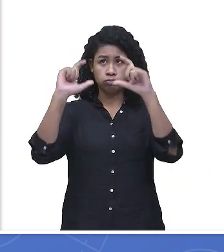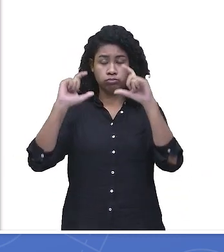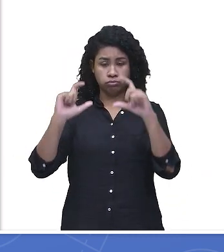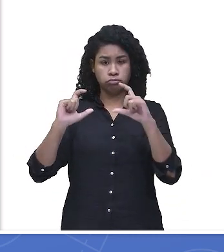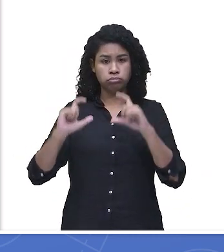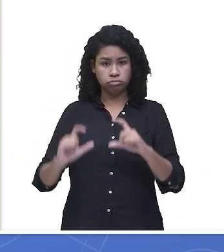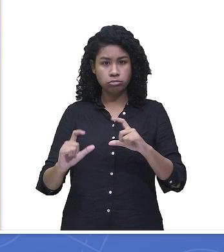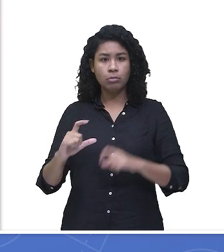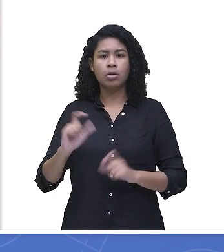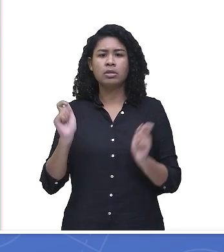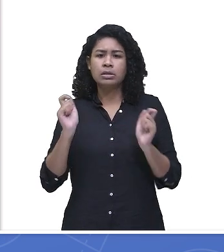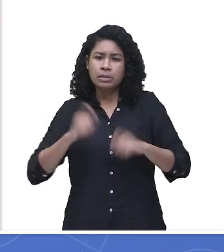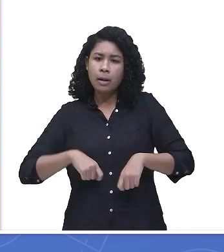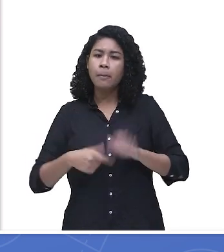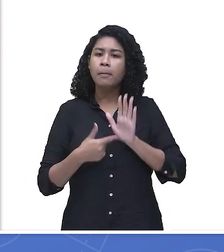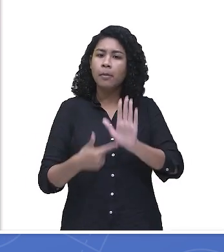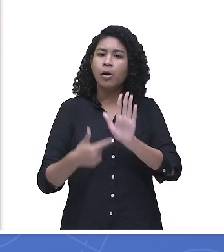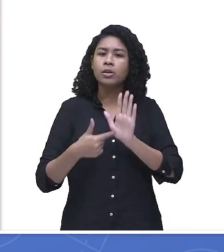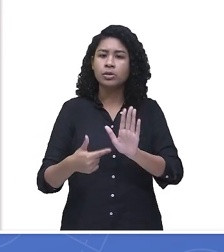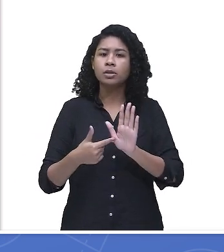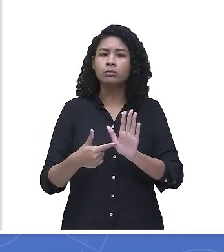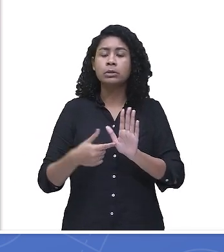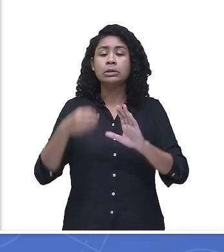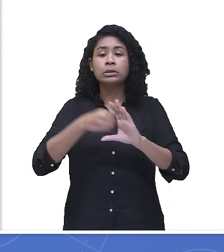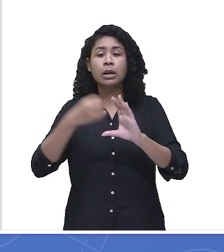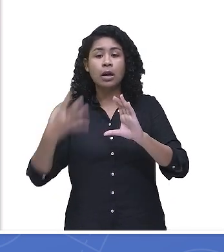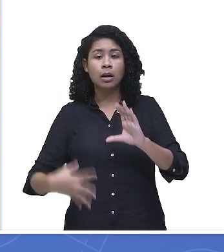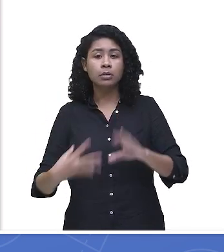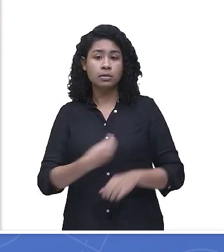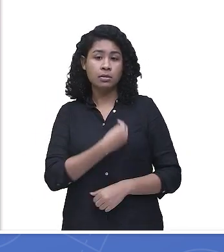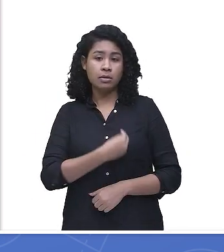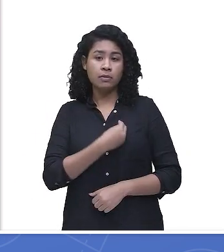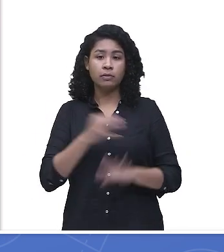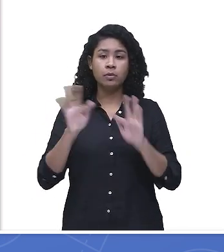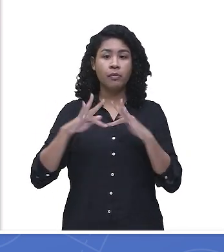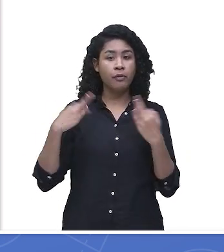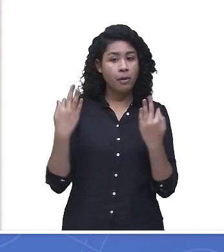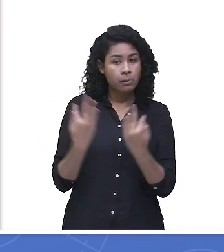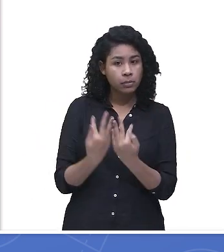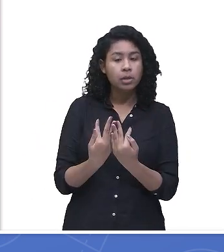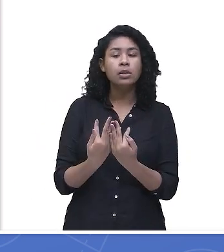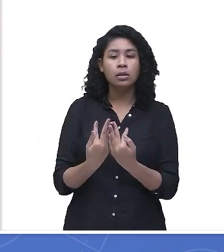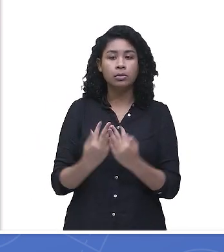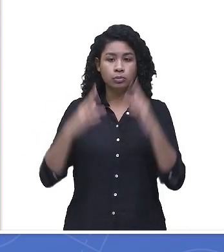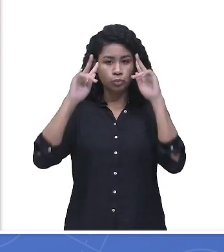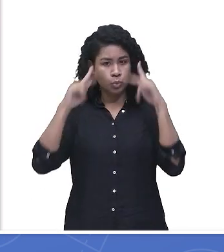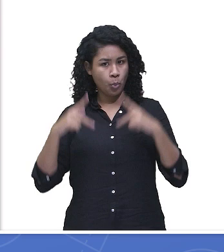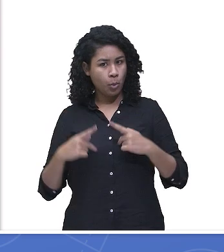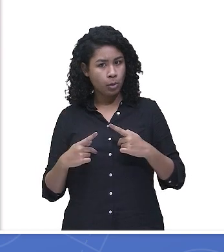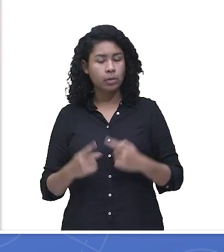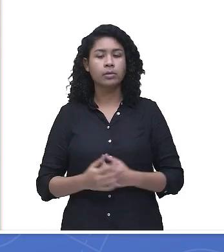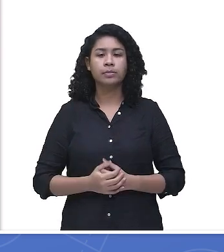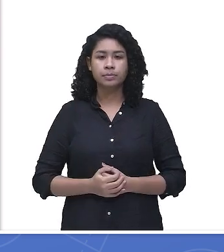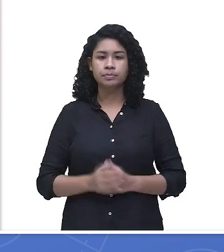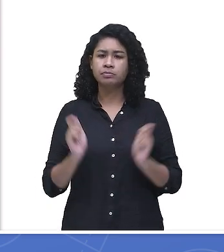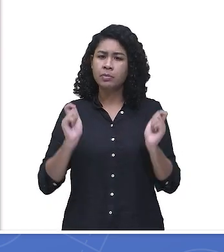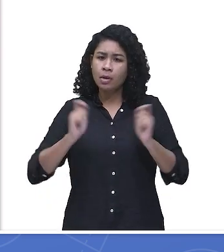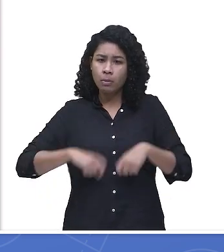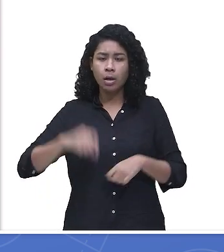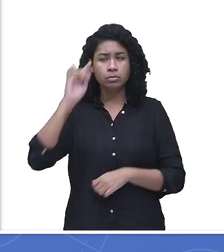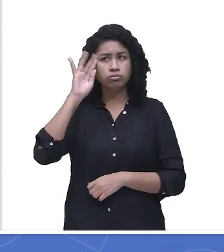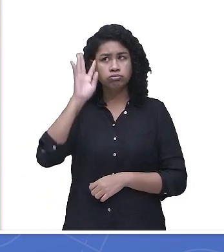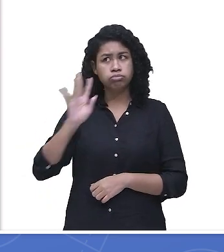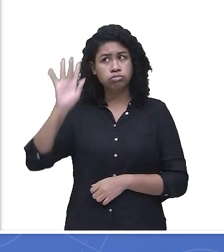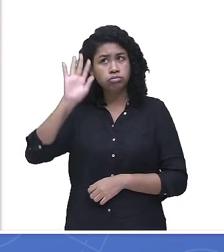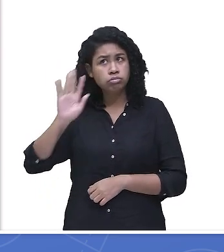vida familiar e social do homem. Ele pode ser fictício, certo? Ou